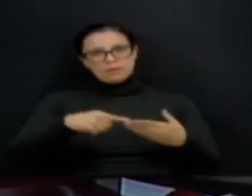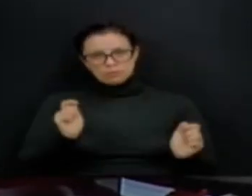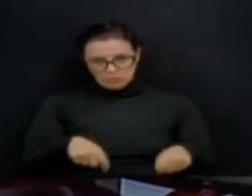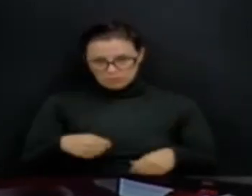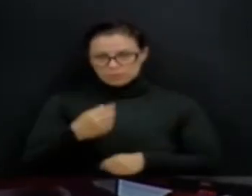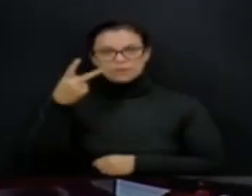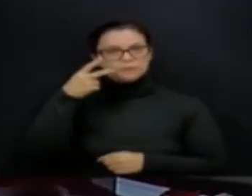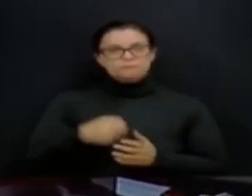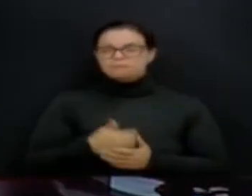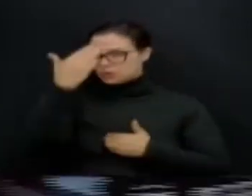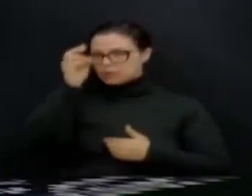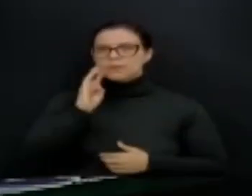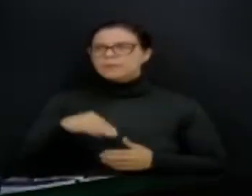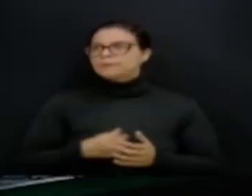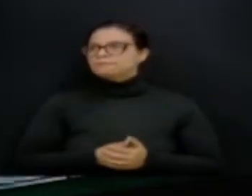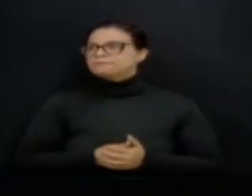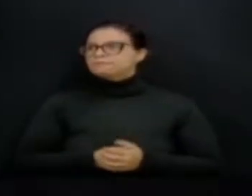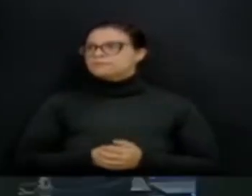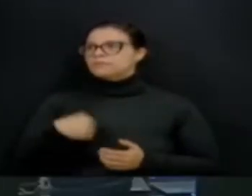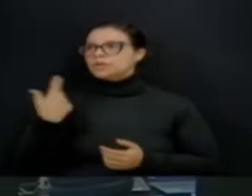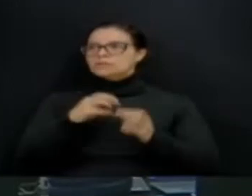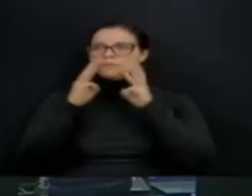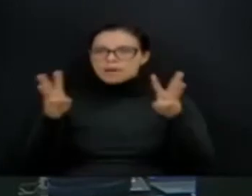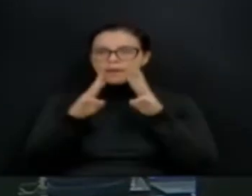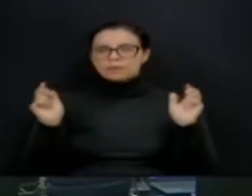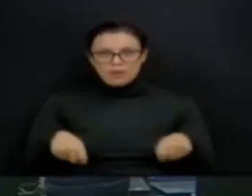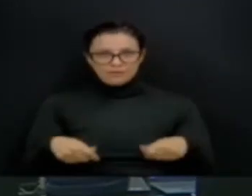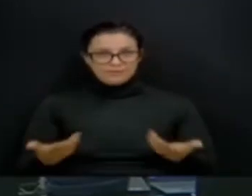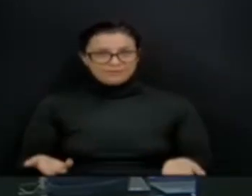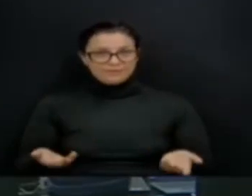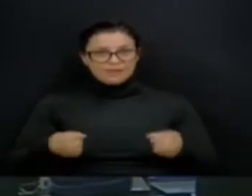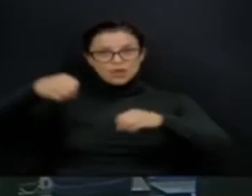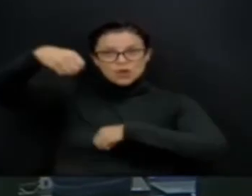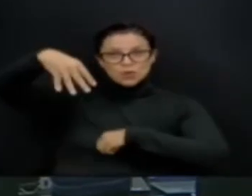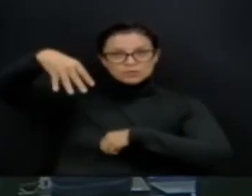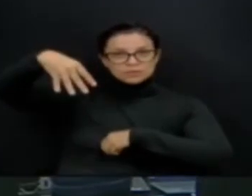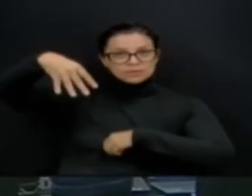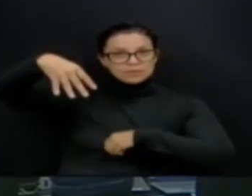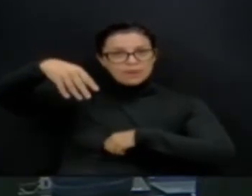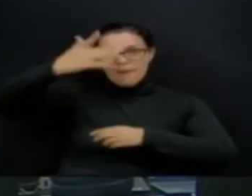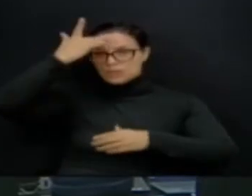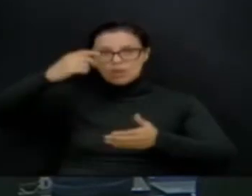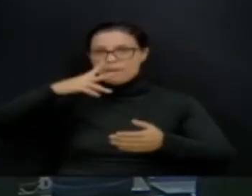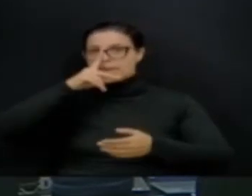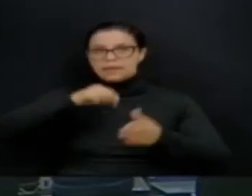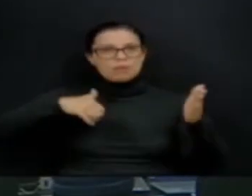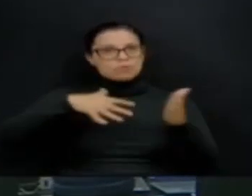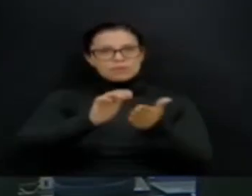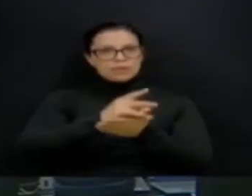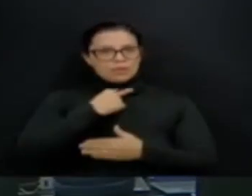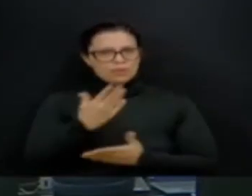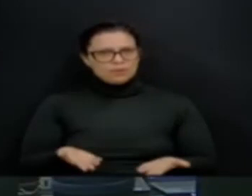pedágio, deputado Arilson. Obrigado, deputada Mabel. Ou seja, publicidade pode. Iluminação, para o povo não correr risco, não